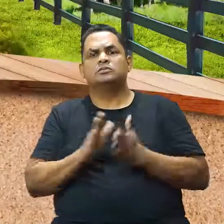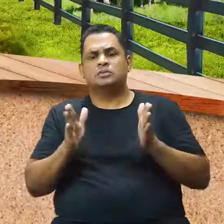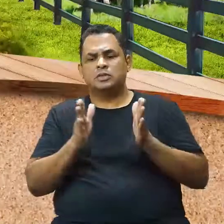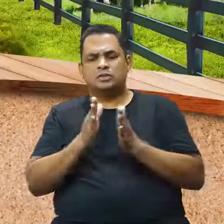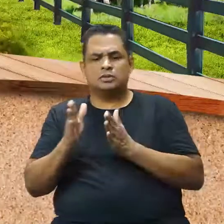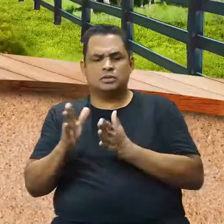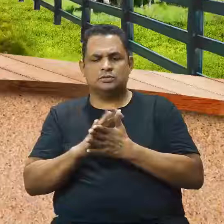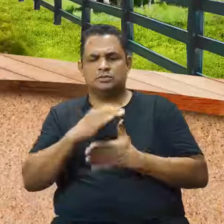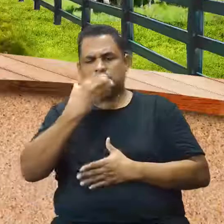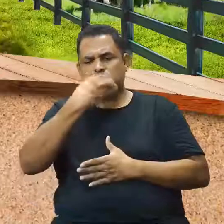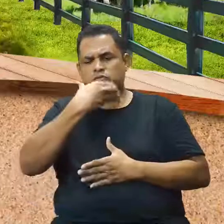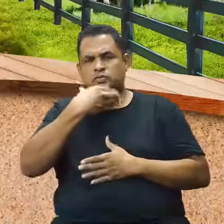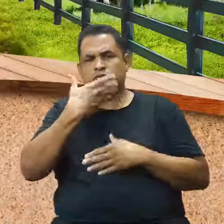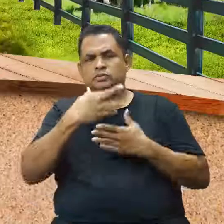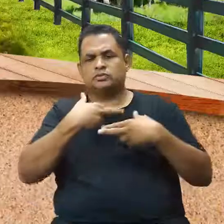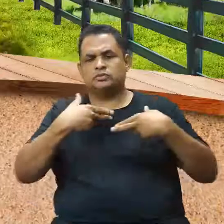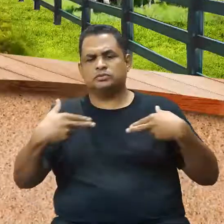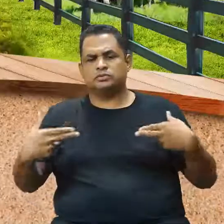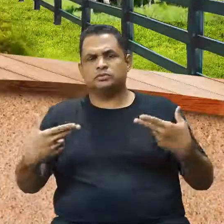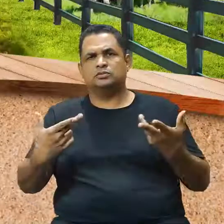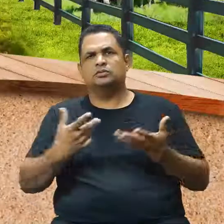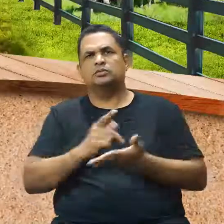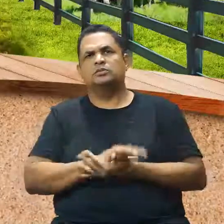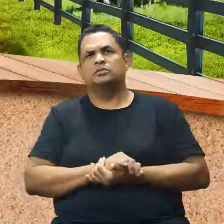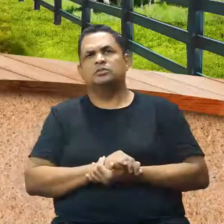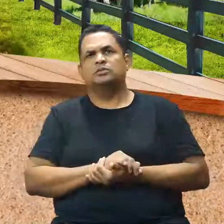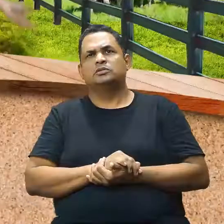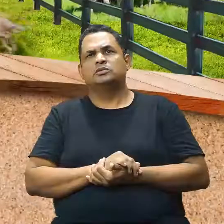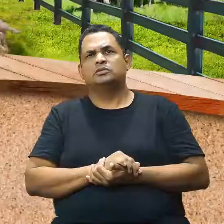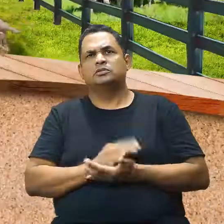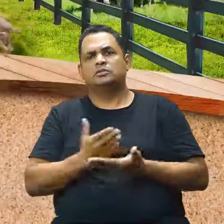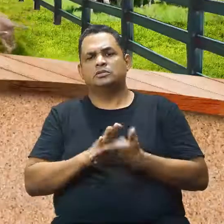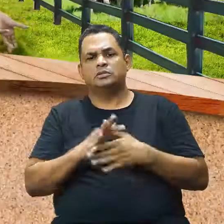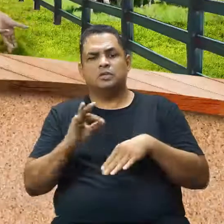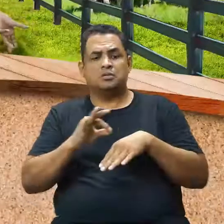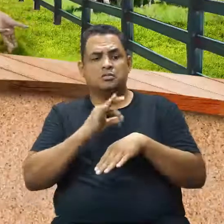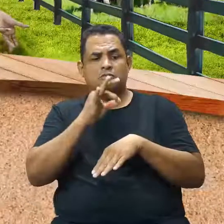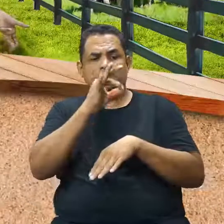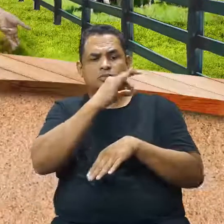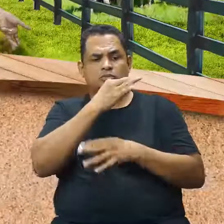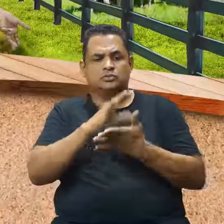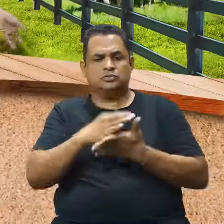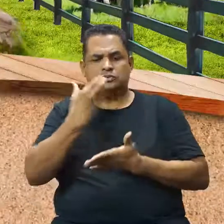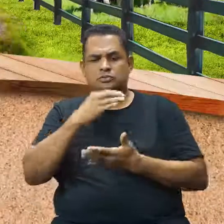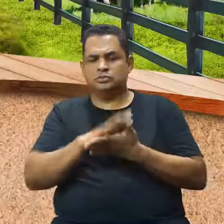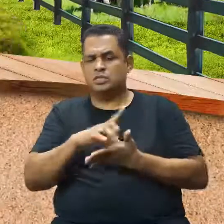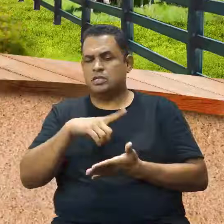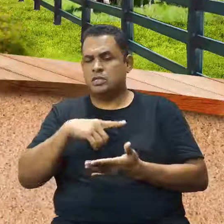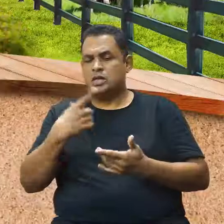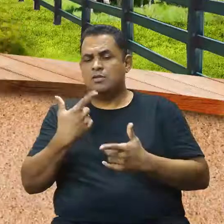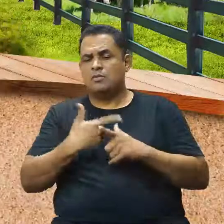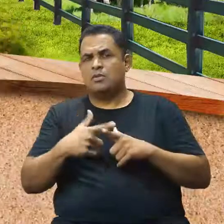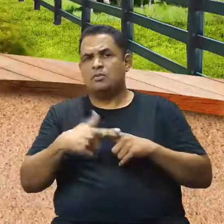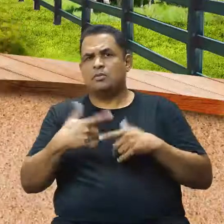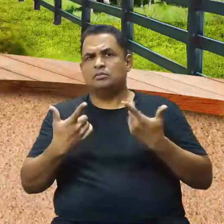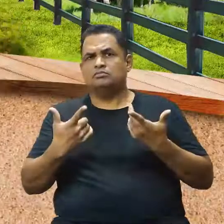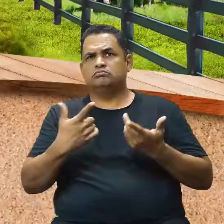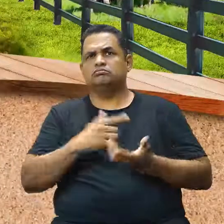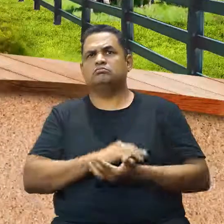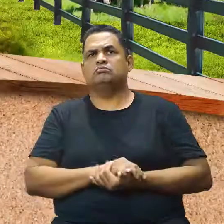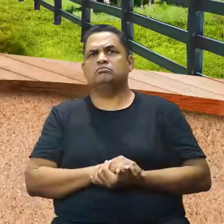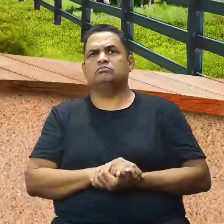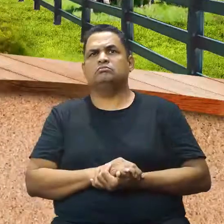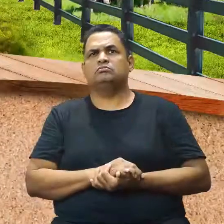de frutificação. E a mosca da fruta causa danos. E esses danos são